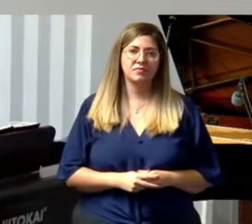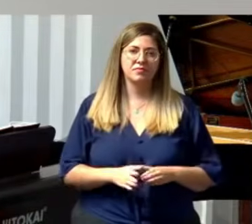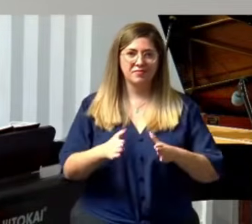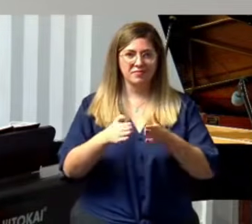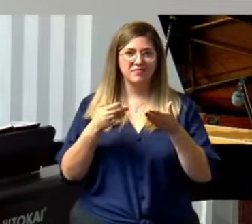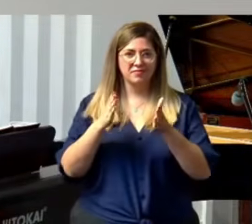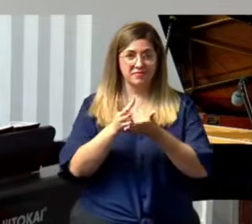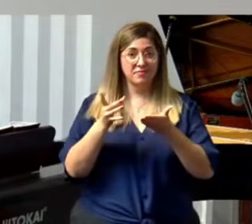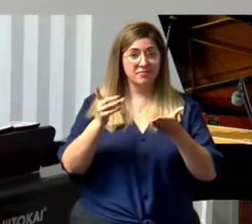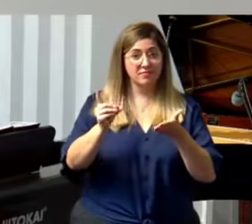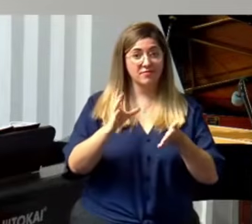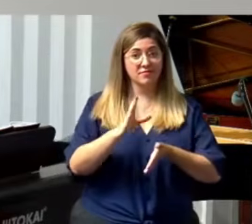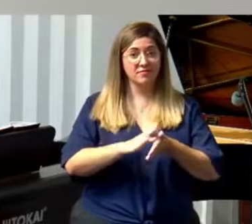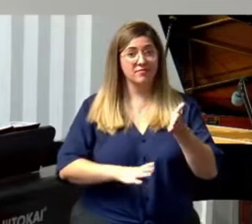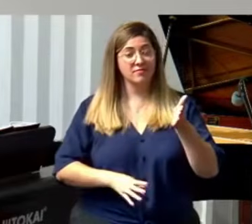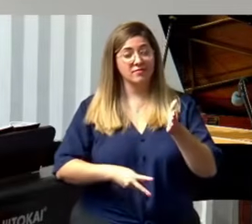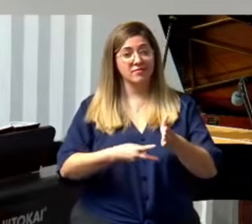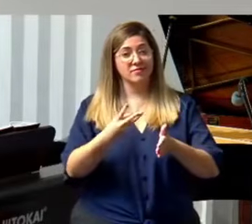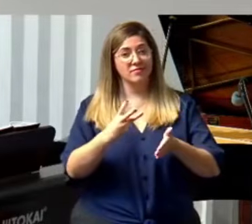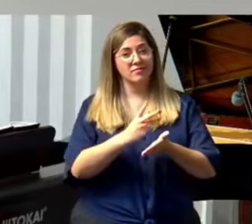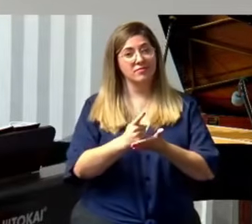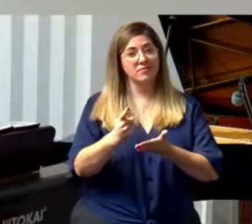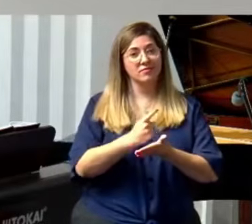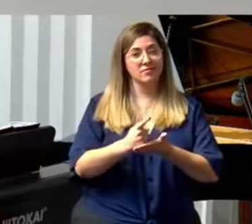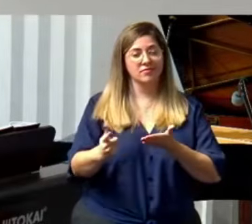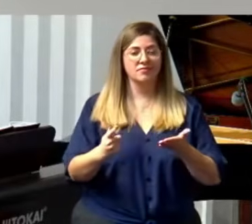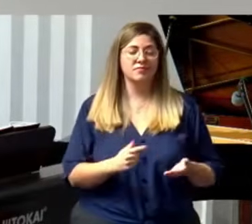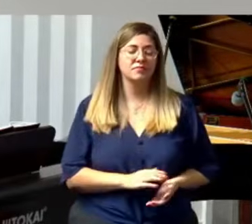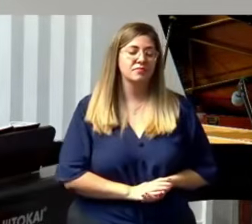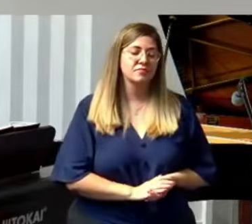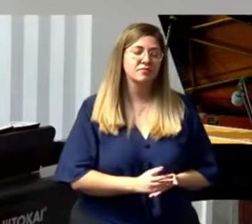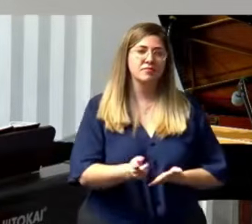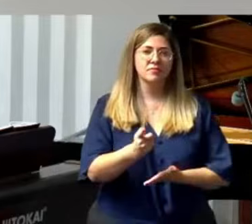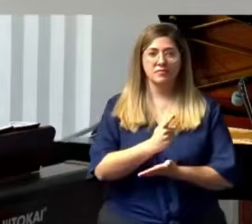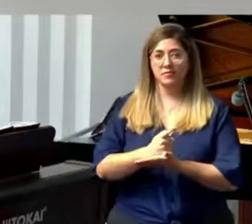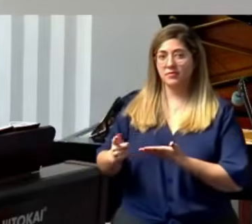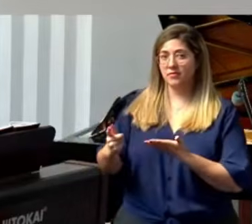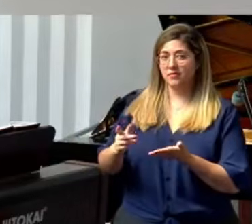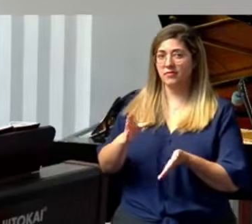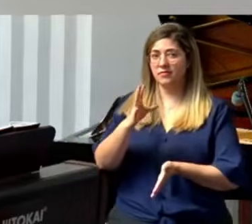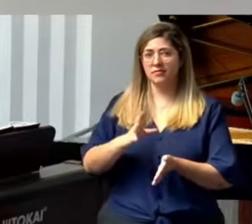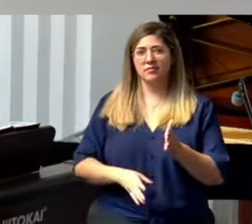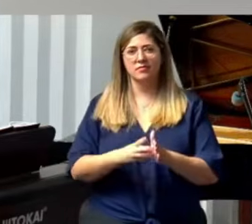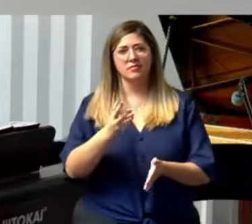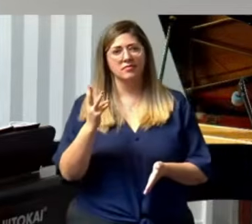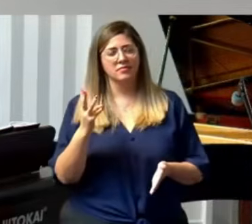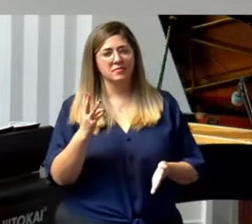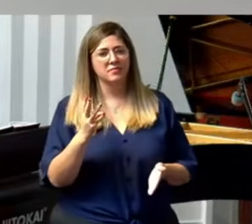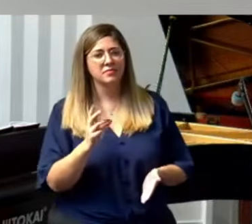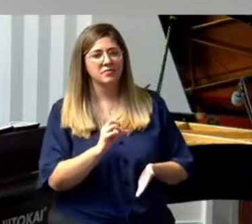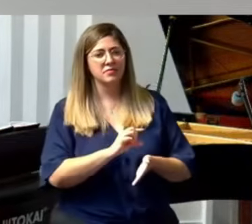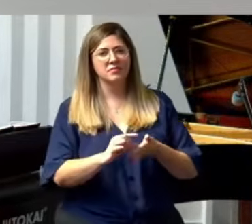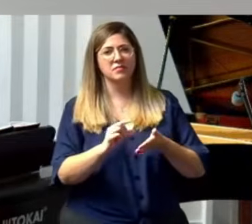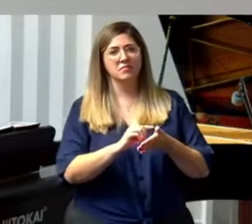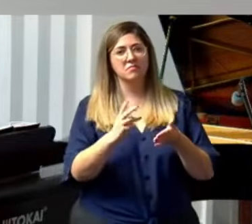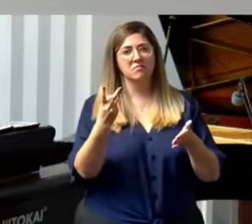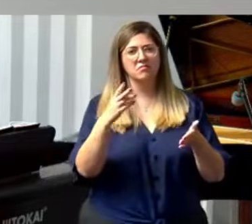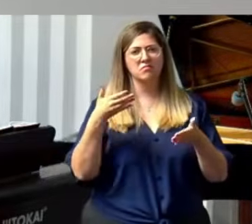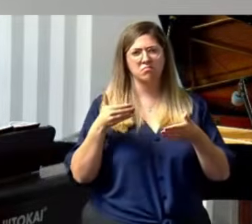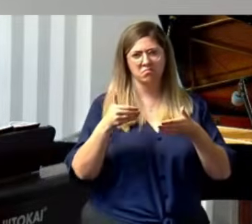sua Bíblia nesse terceiro capítulo do primeiro livro escrito por Moisés. Gênesis, capítulo 3, a partir do